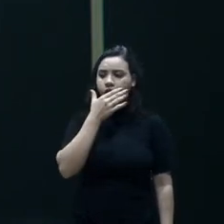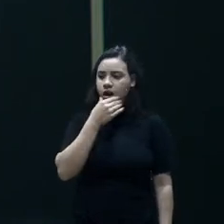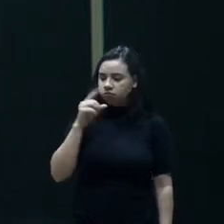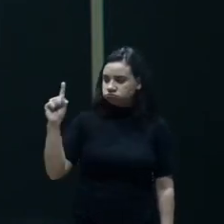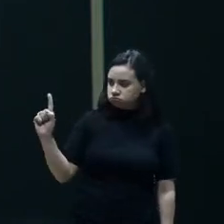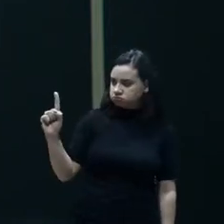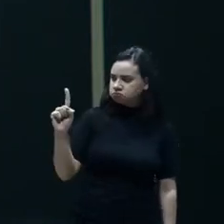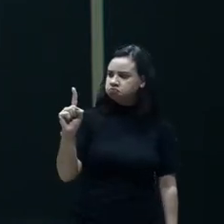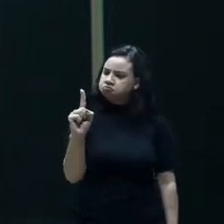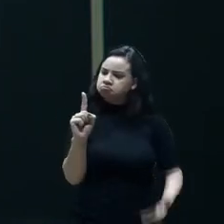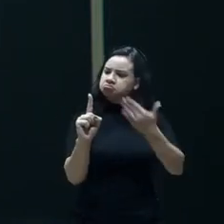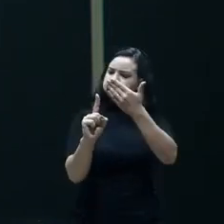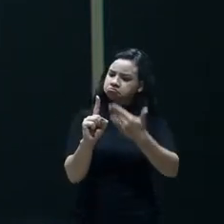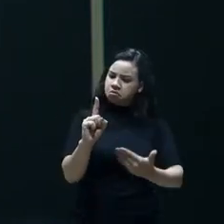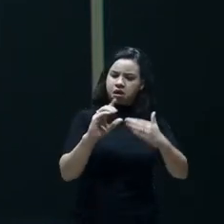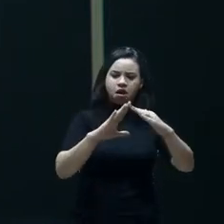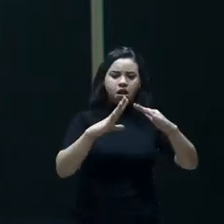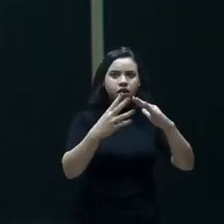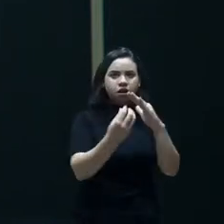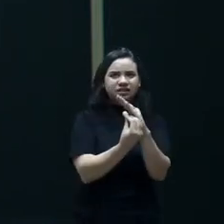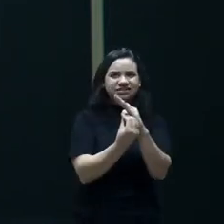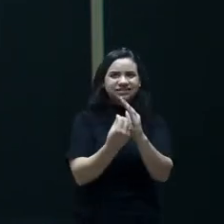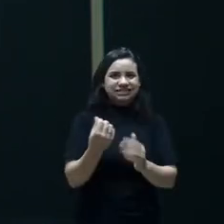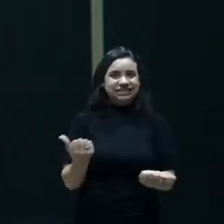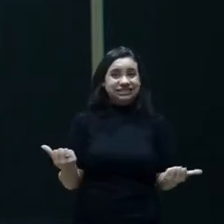Chegou na igreja com uma vida torta,